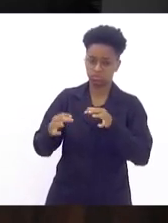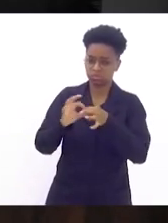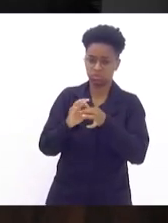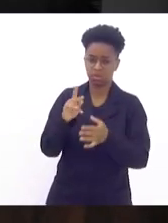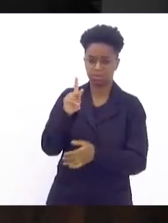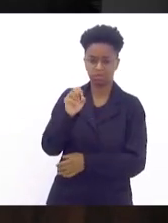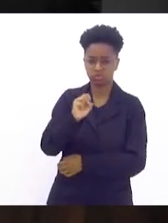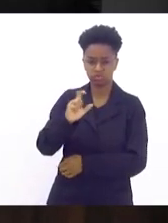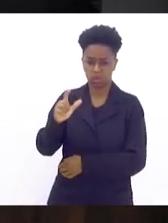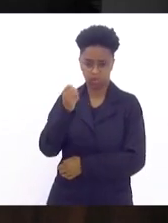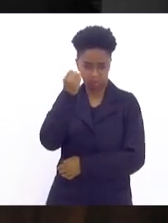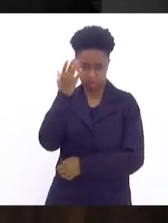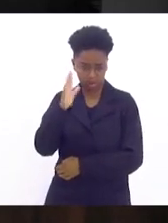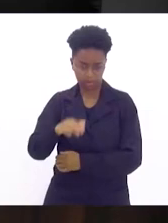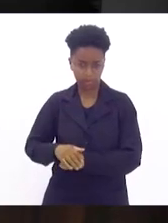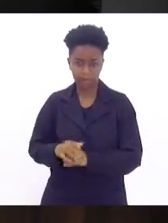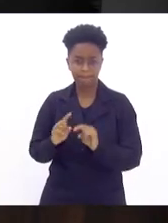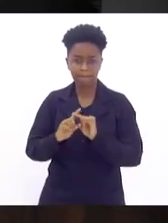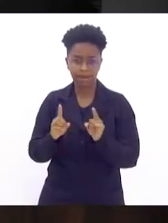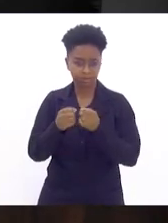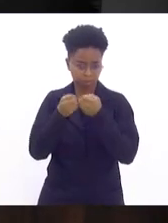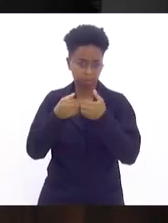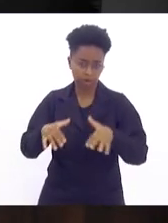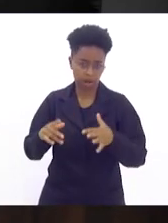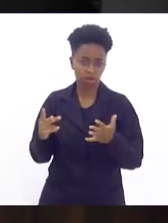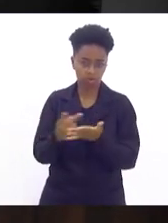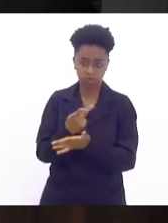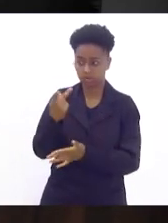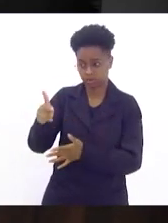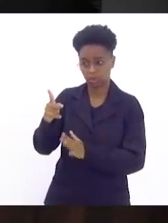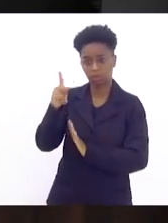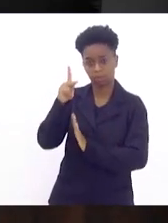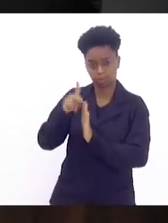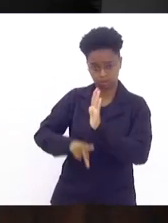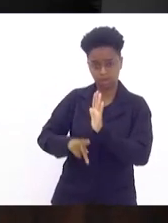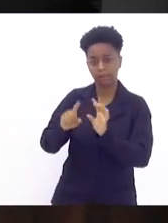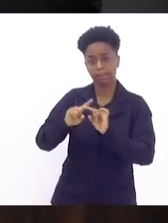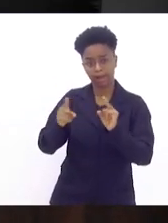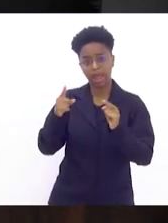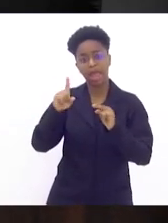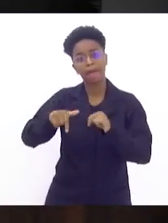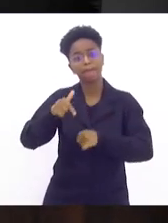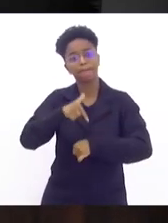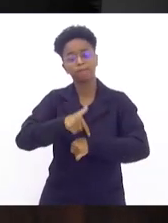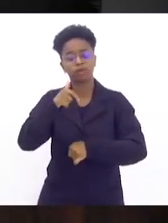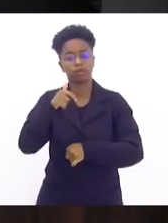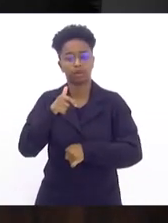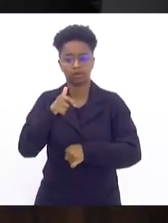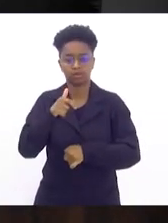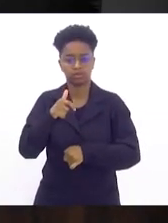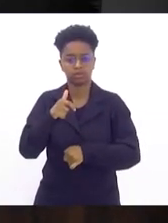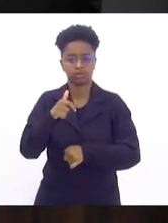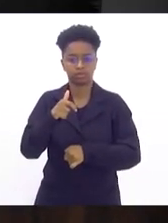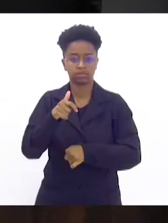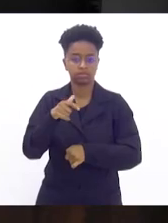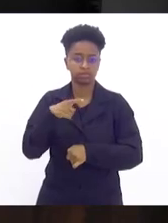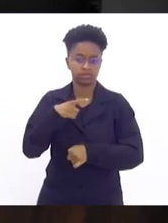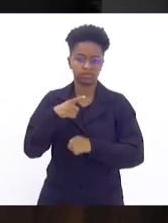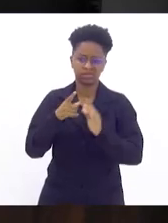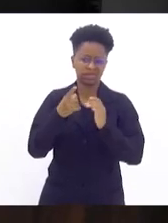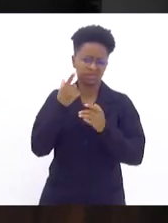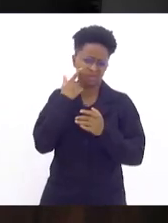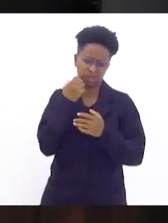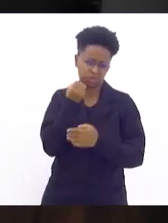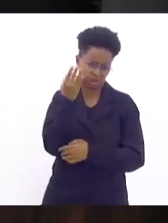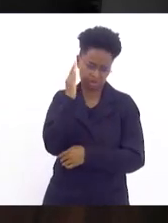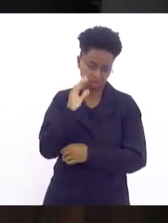eu não me recordo direito ele falou que acabou ficando prejudicado o teu projeto que seria o momento foi verificação Não alguma